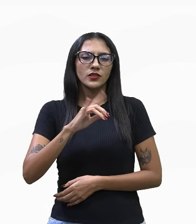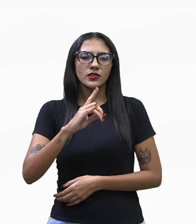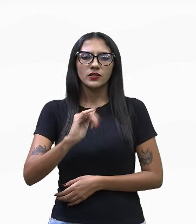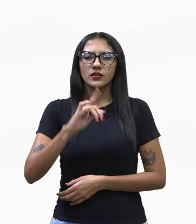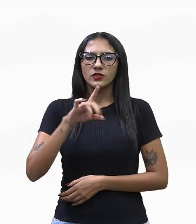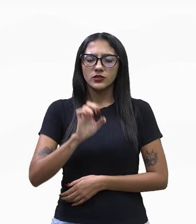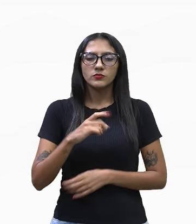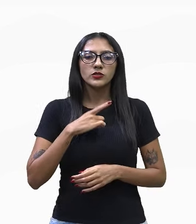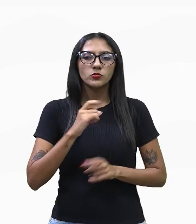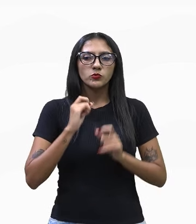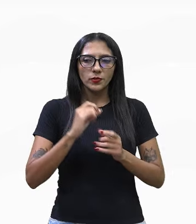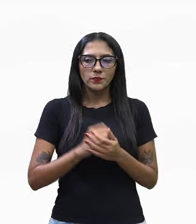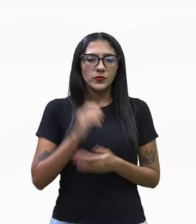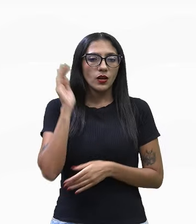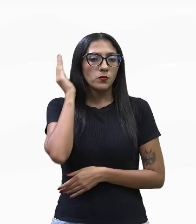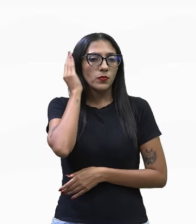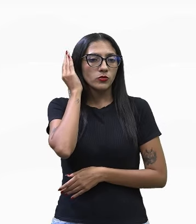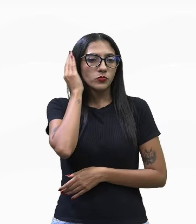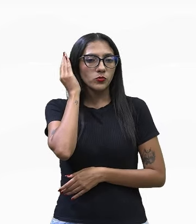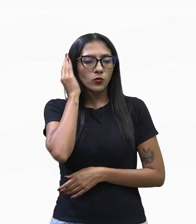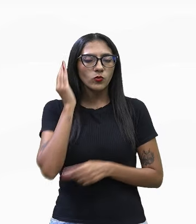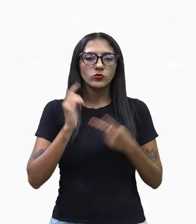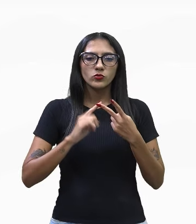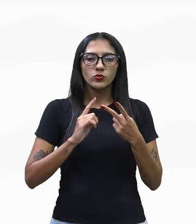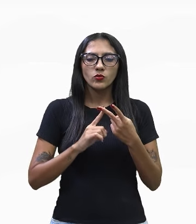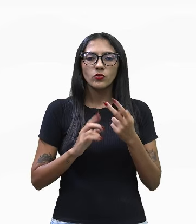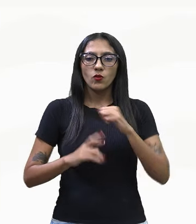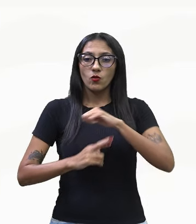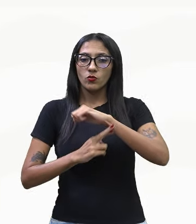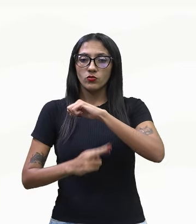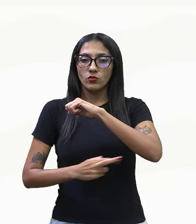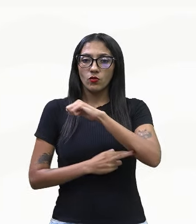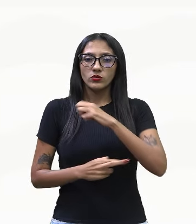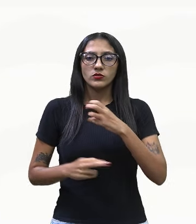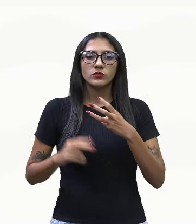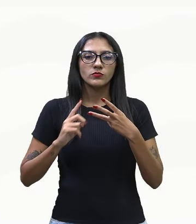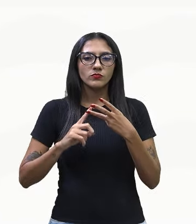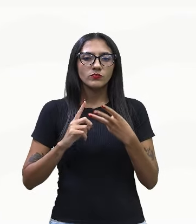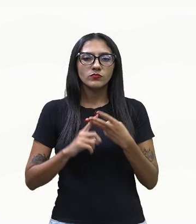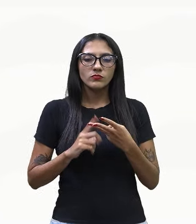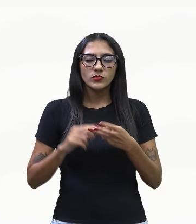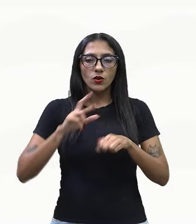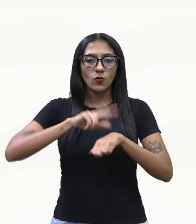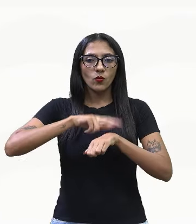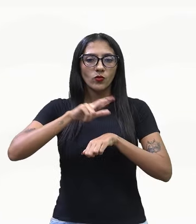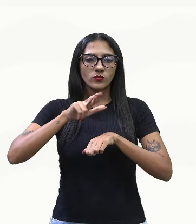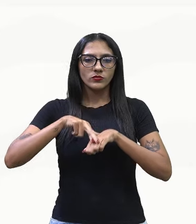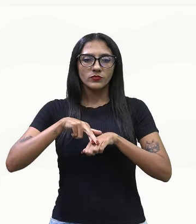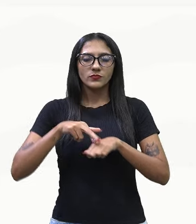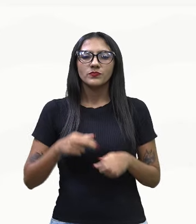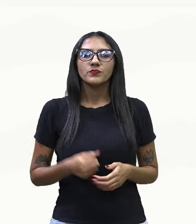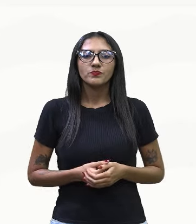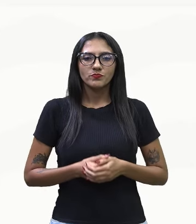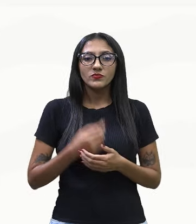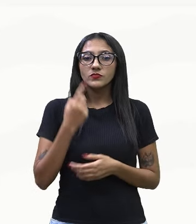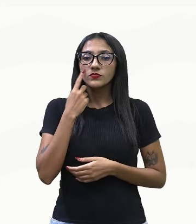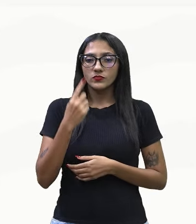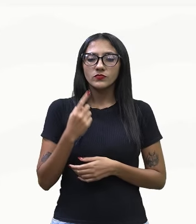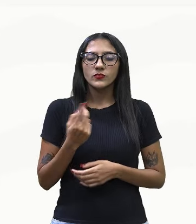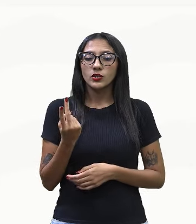aí Mato Grosso Rondônia e Roraima Observe que Mato Grosso e Rondônia apresentam aí o mesmo percentual